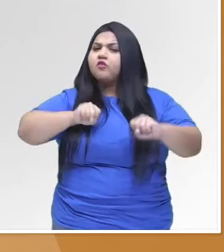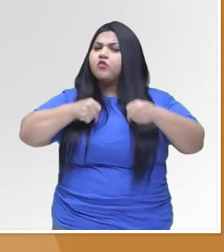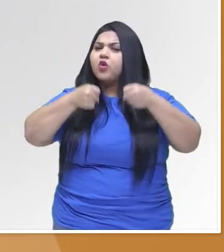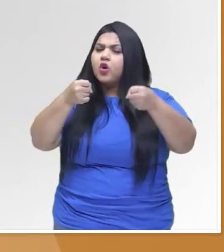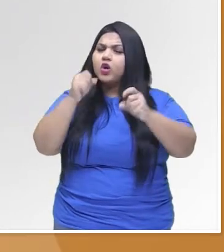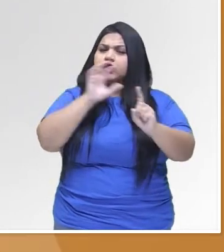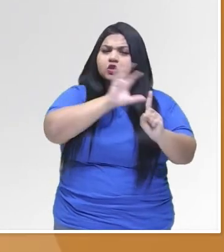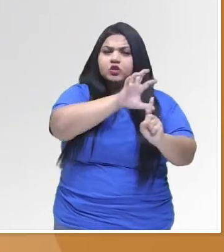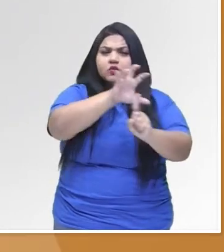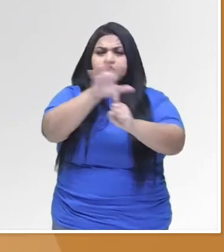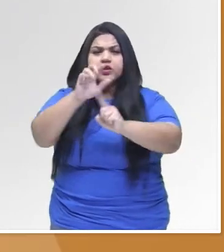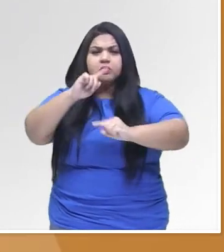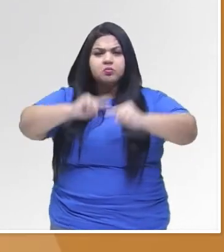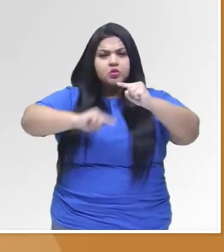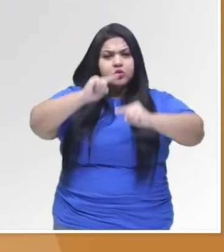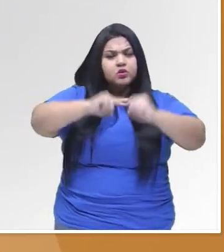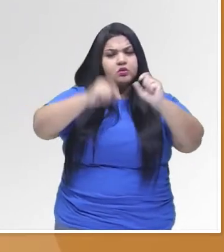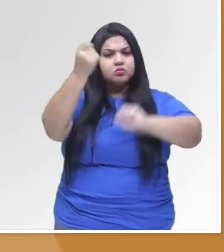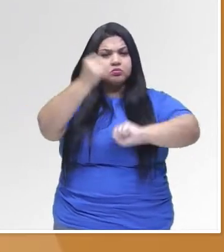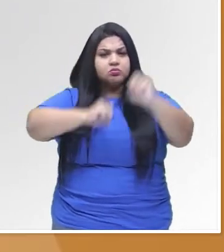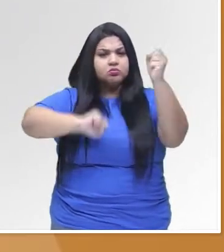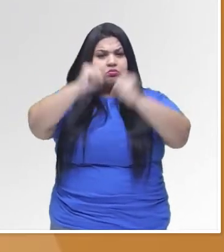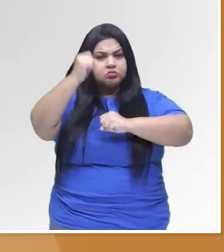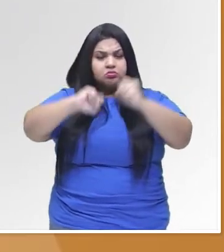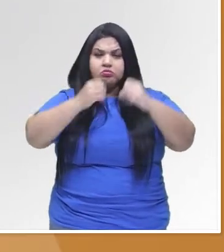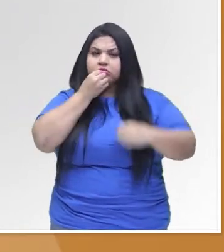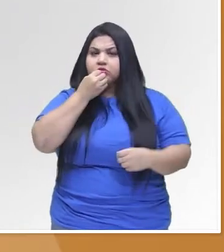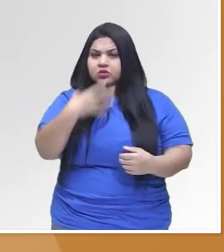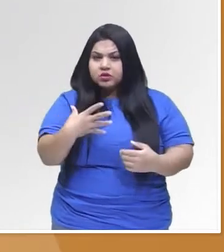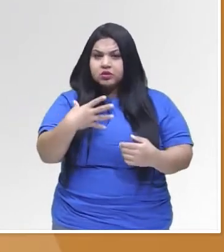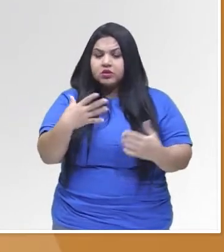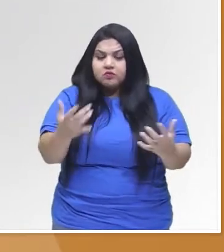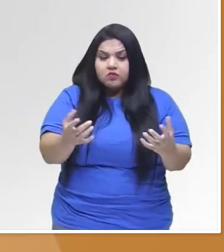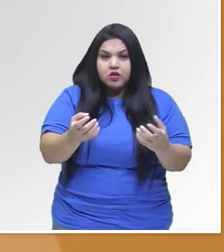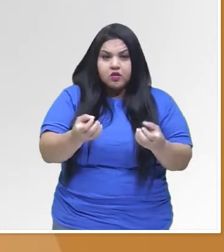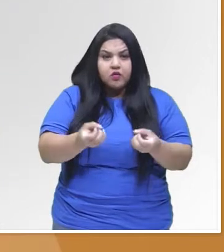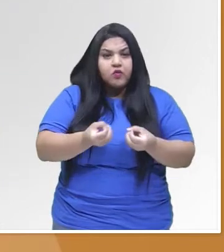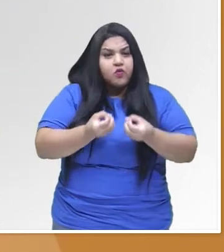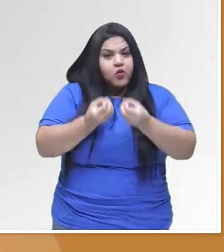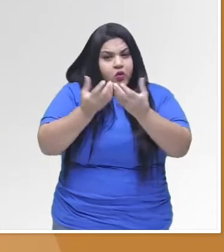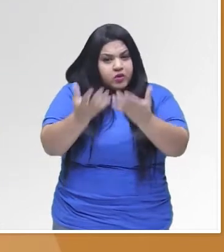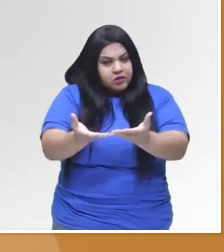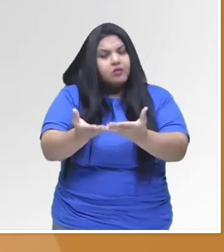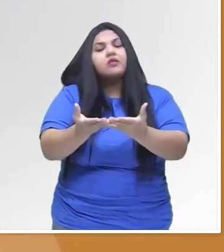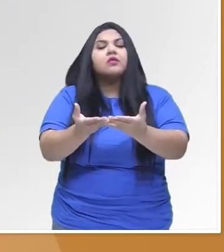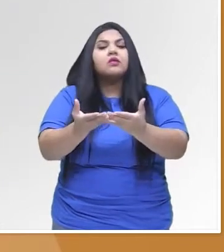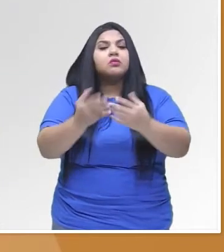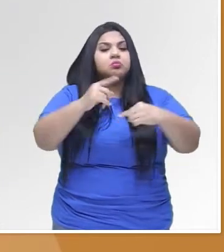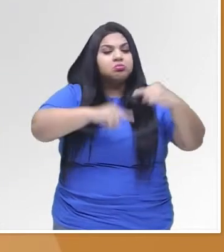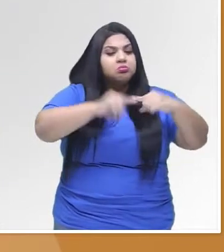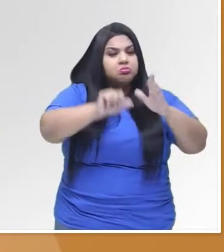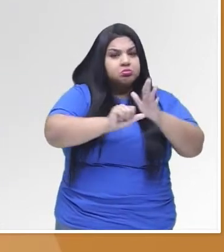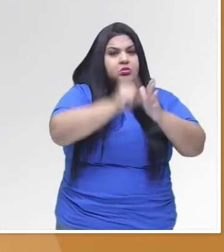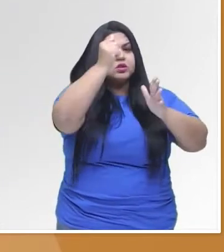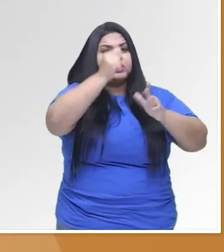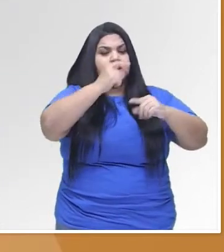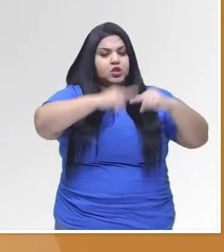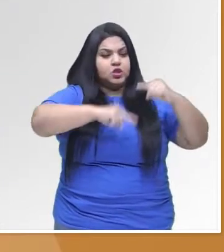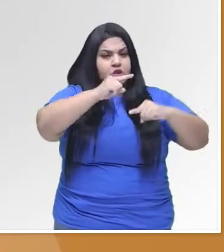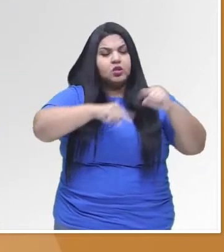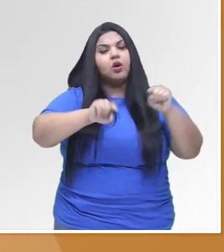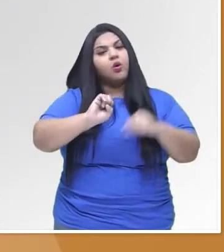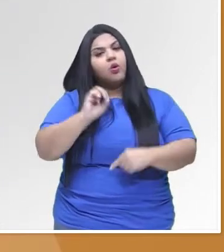influência pela produção industrial, tá bom? Fornecendo matéria-prima para a indústria